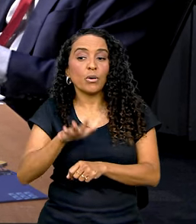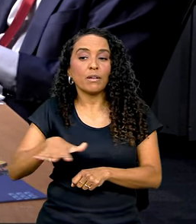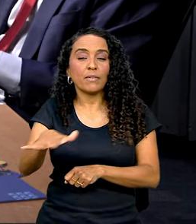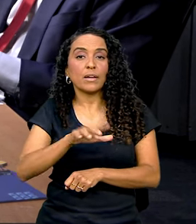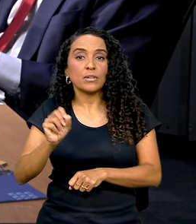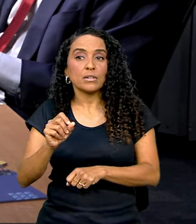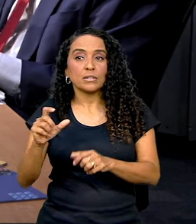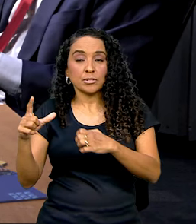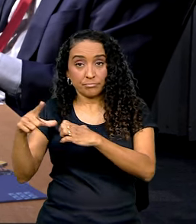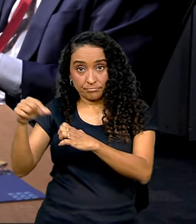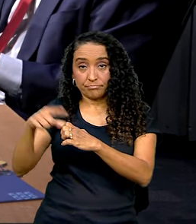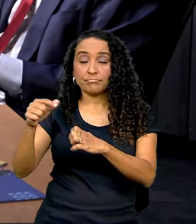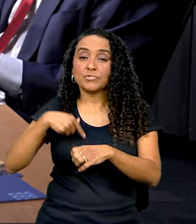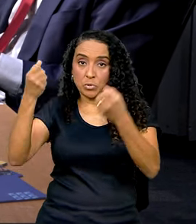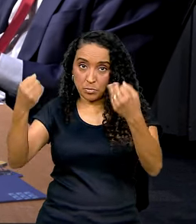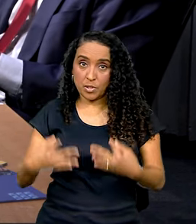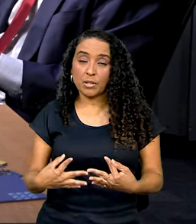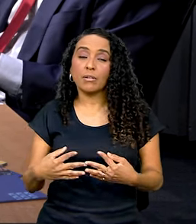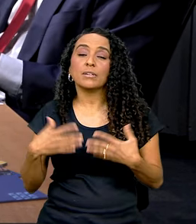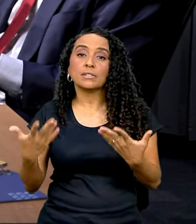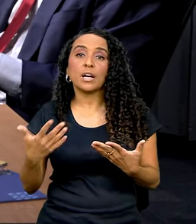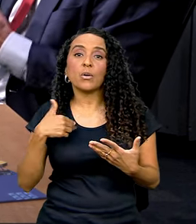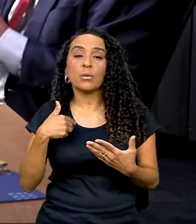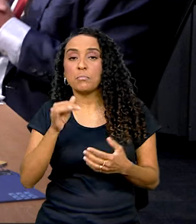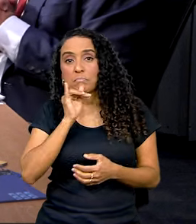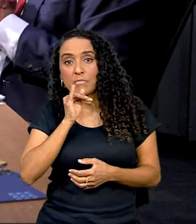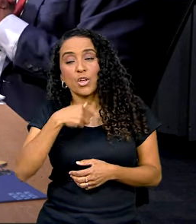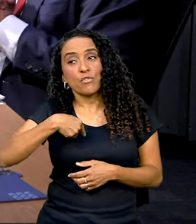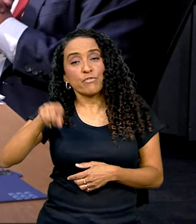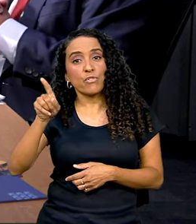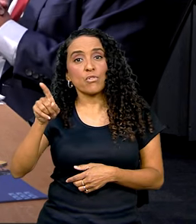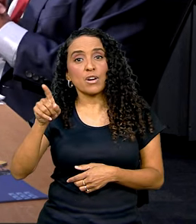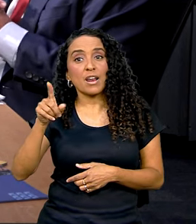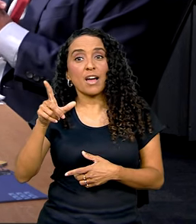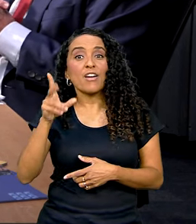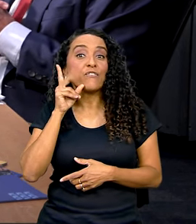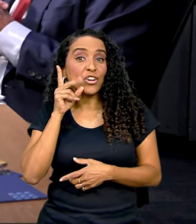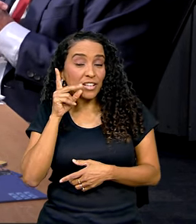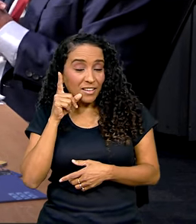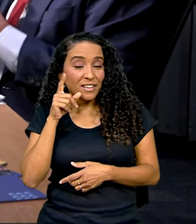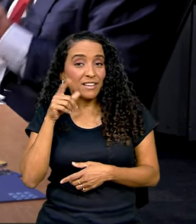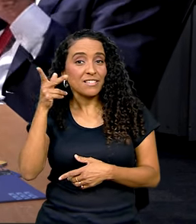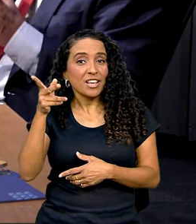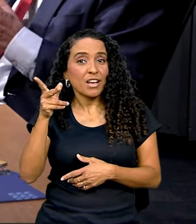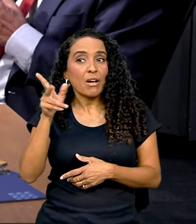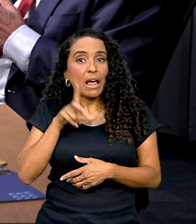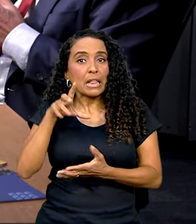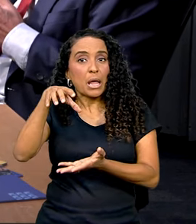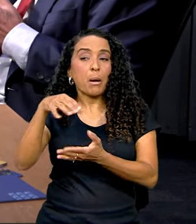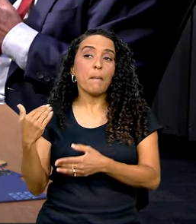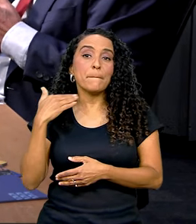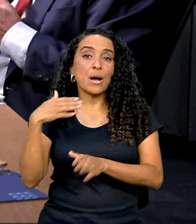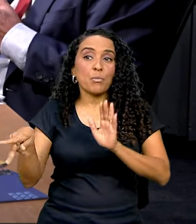é na área do empreendedorismo como eu falei então eu fui por exemplo lá eh em Fortaleza e ali com o Banco